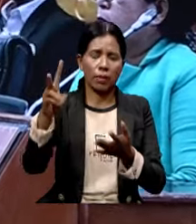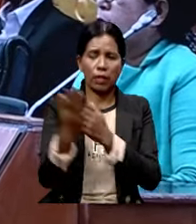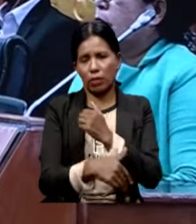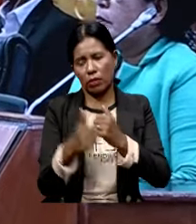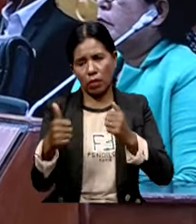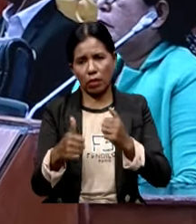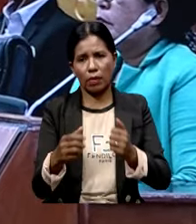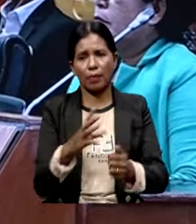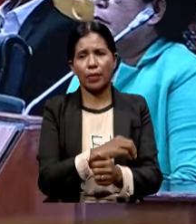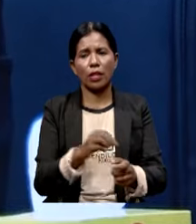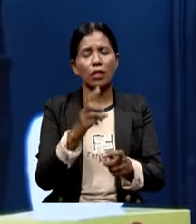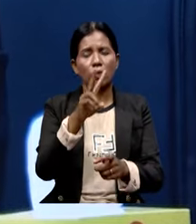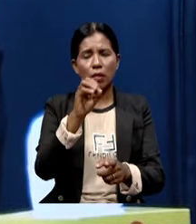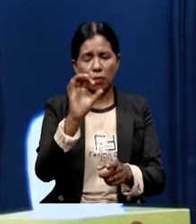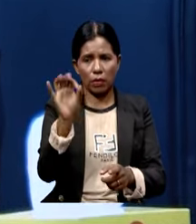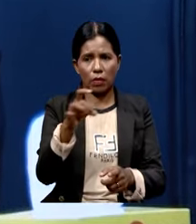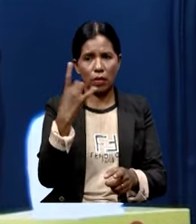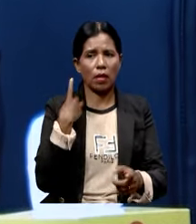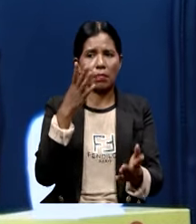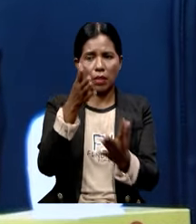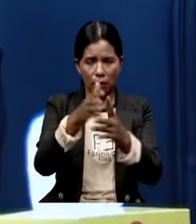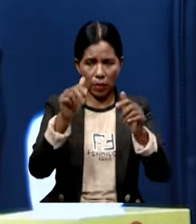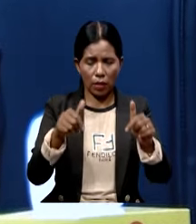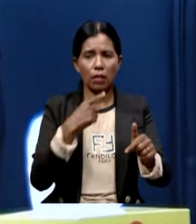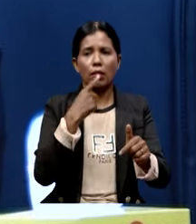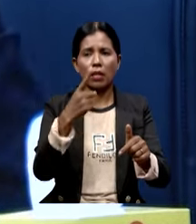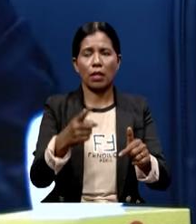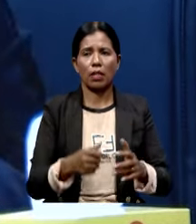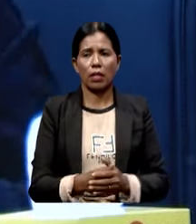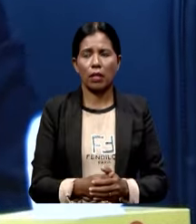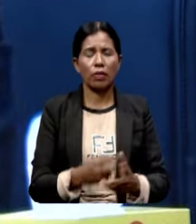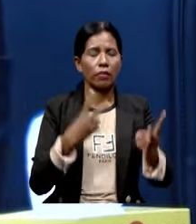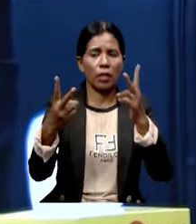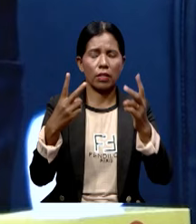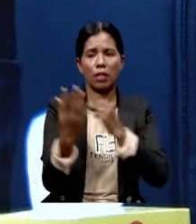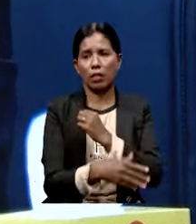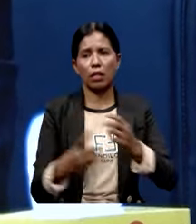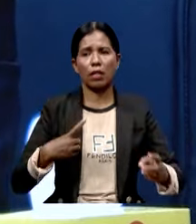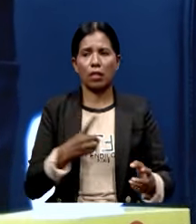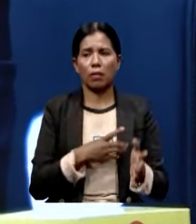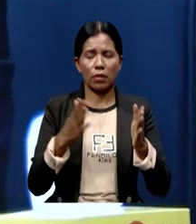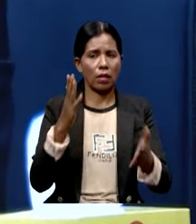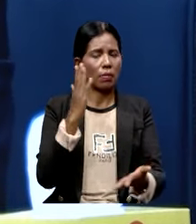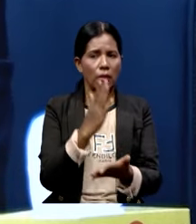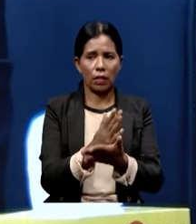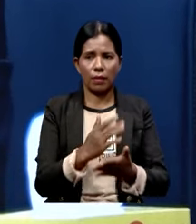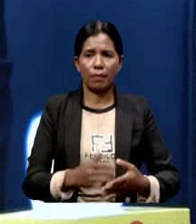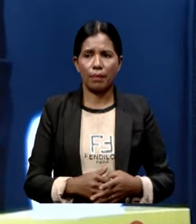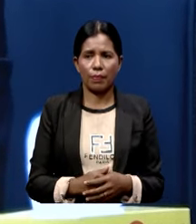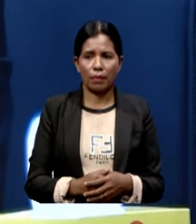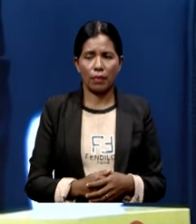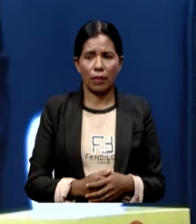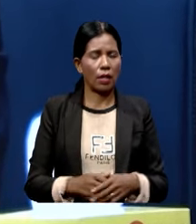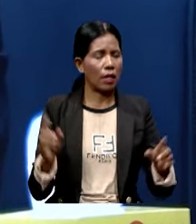nem mais que ressuscite 2018, quando a mitad amanhã, a tua teta de Ancatá, viagem estrangeira para deputado Serra Reparatia,